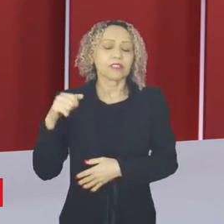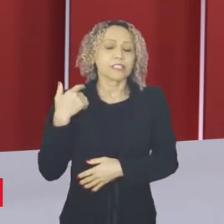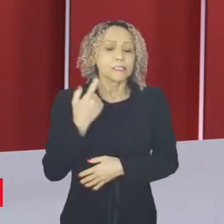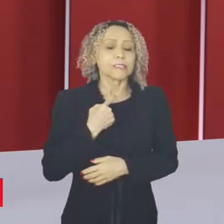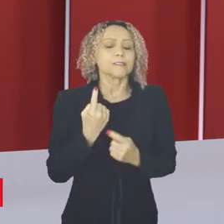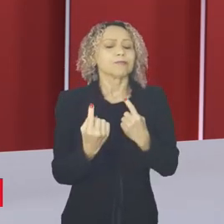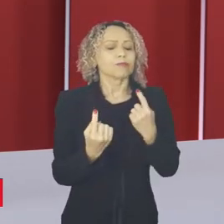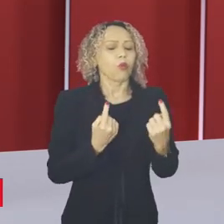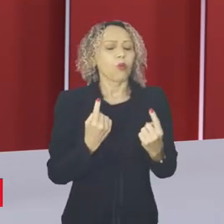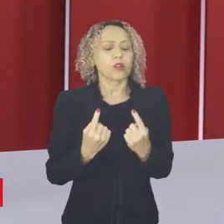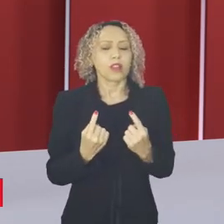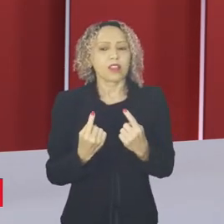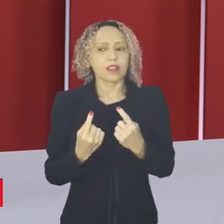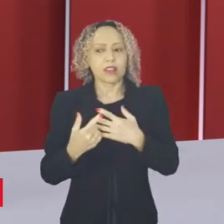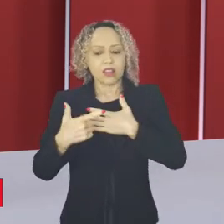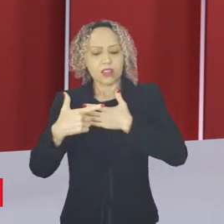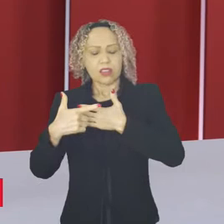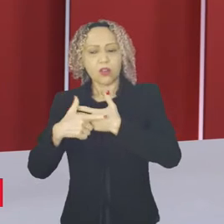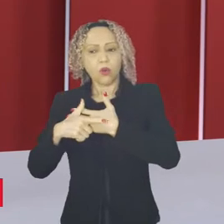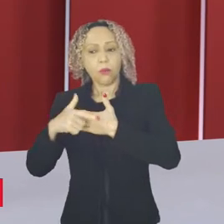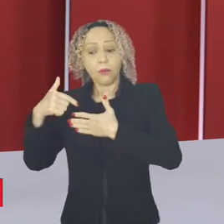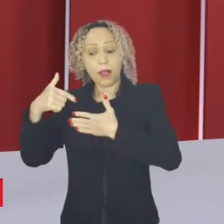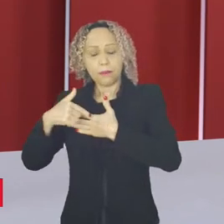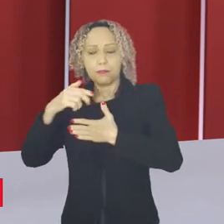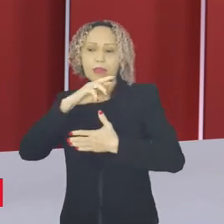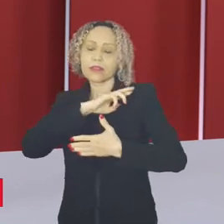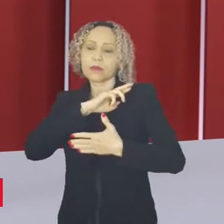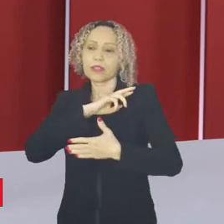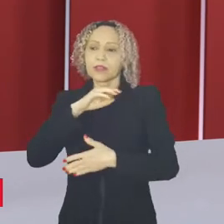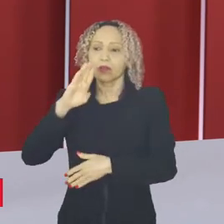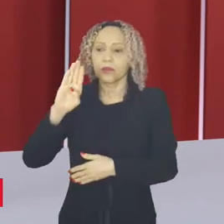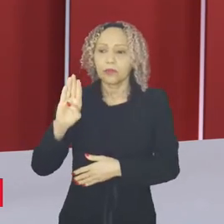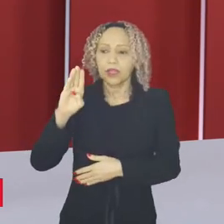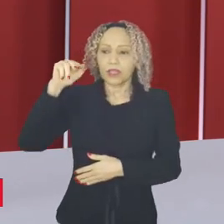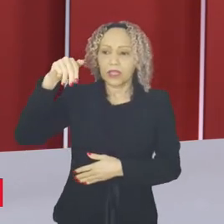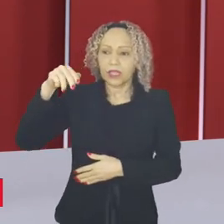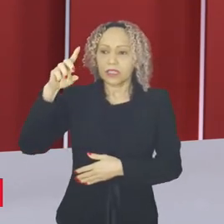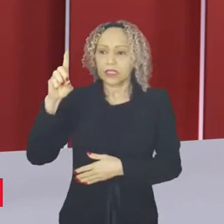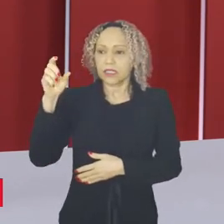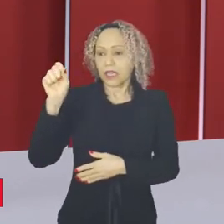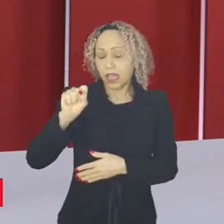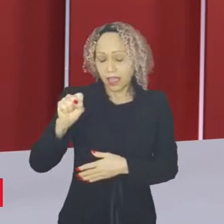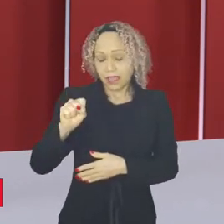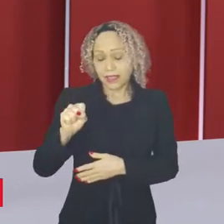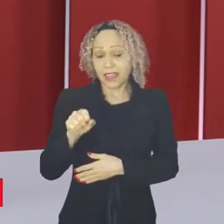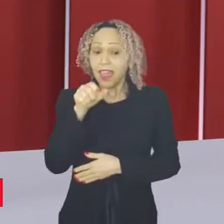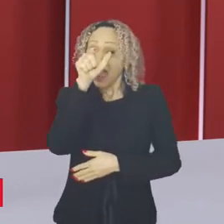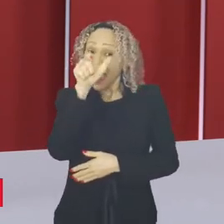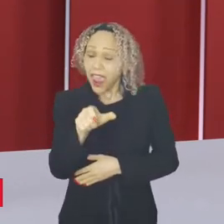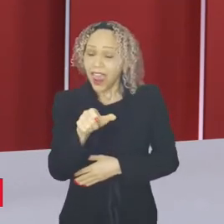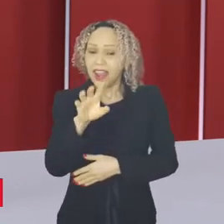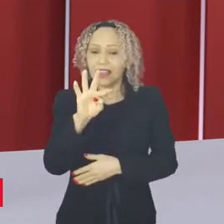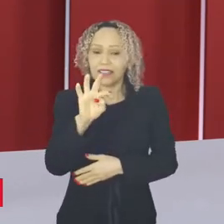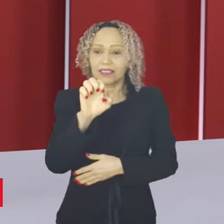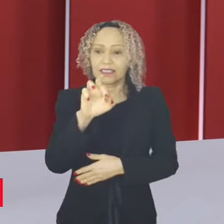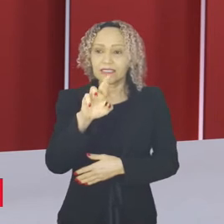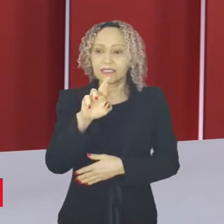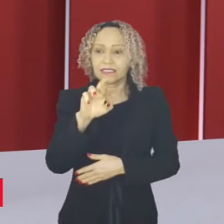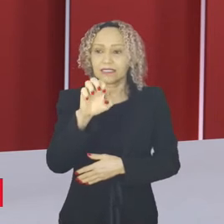desse papel do BNDES e a Tereza Campelo agora representando demais, está lá nessa diretoria